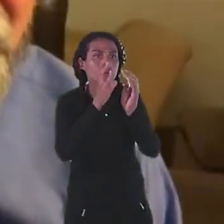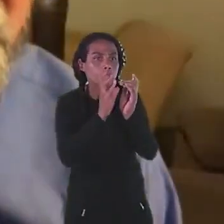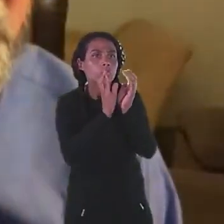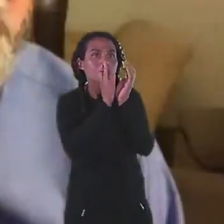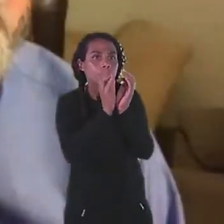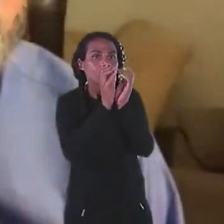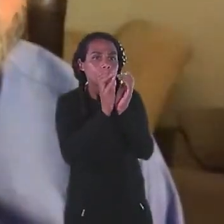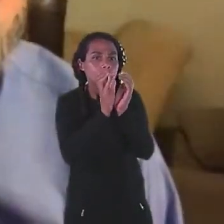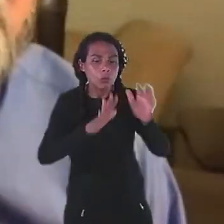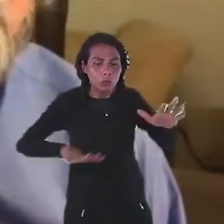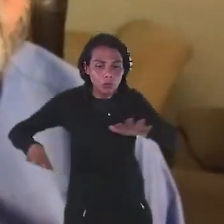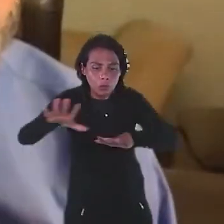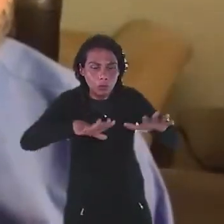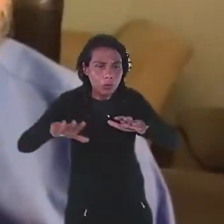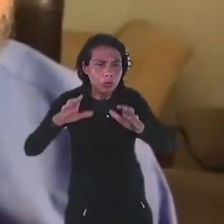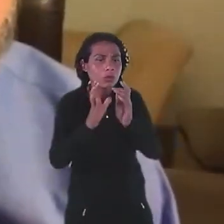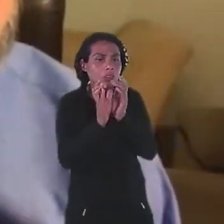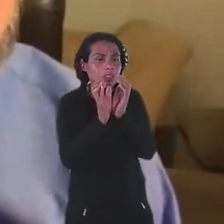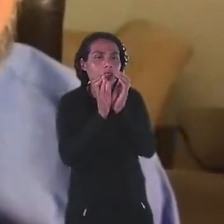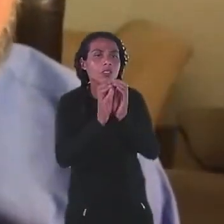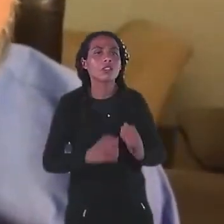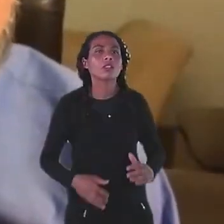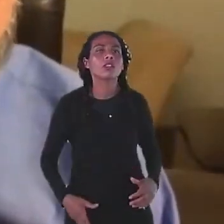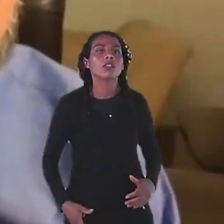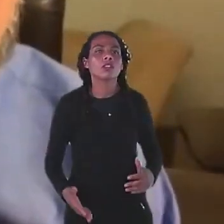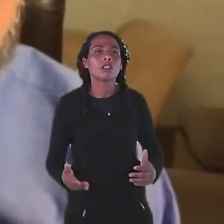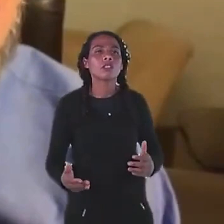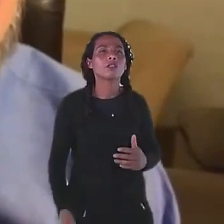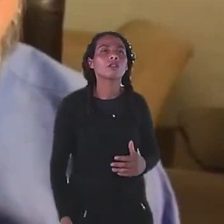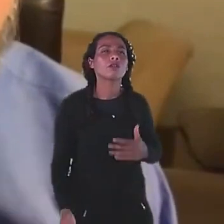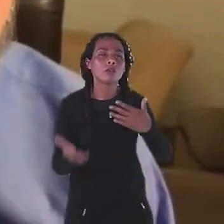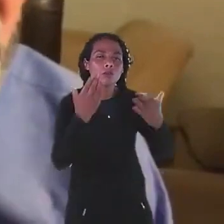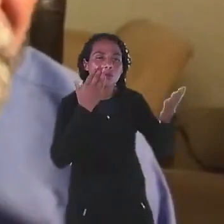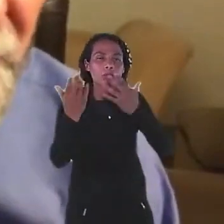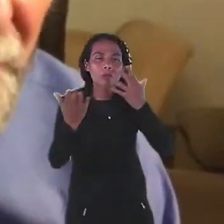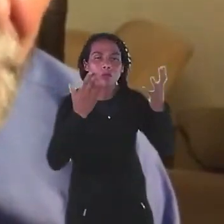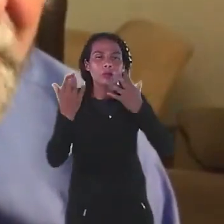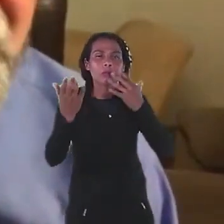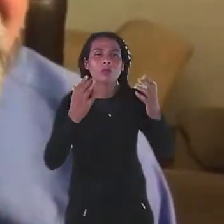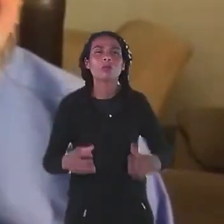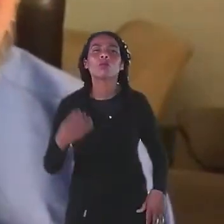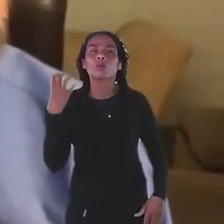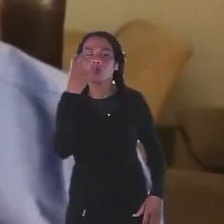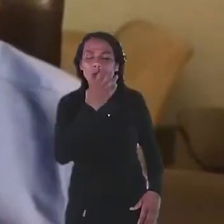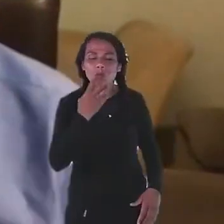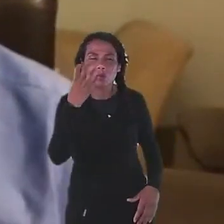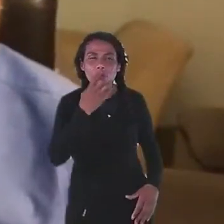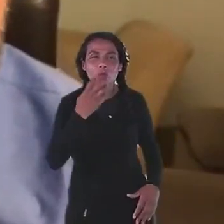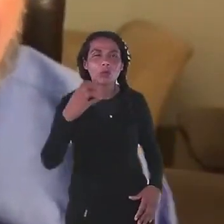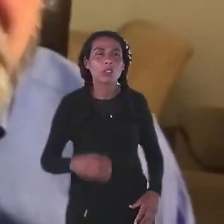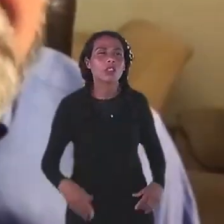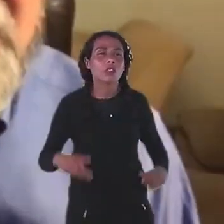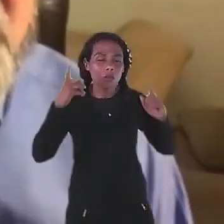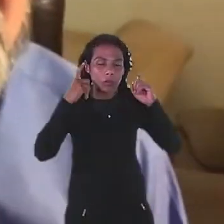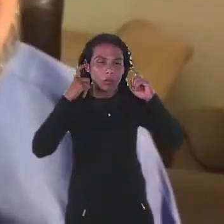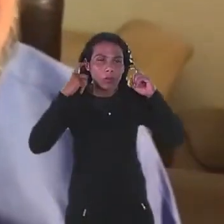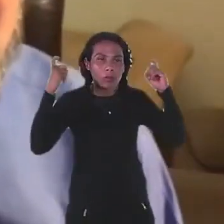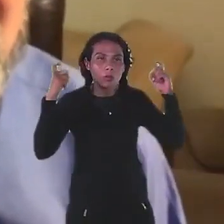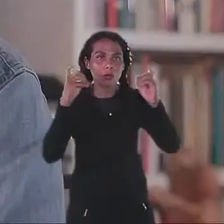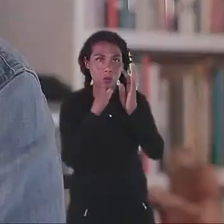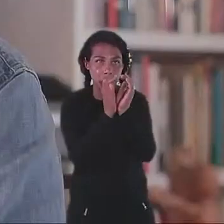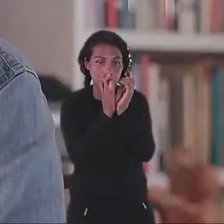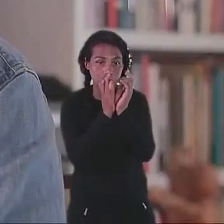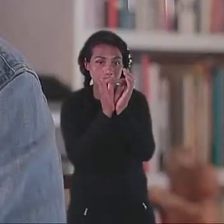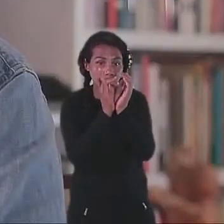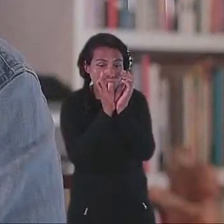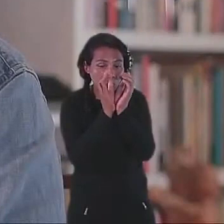no cérebro para um amplificador e põe na caixa acústica para ouvir o ruído dos disparos dos neurônios, né? E toca